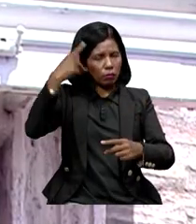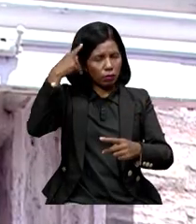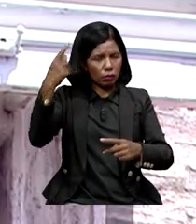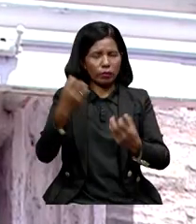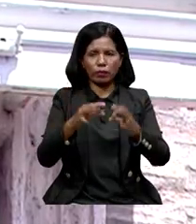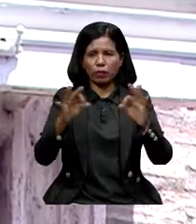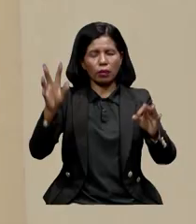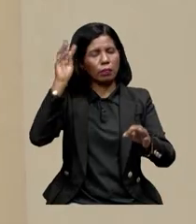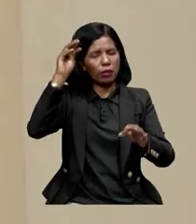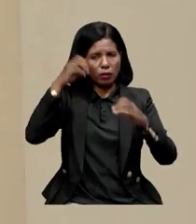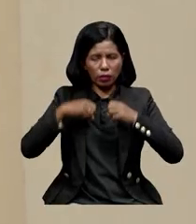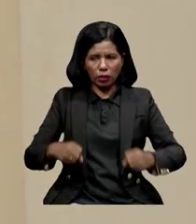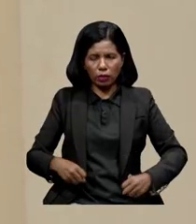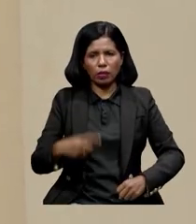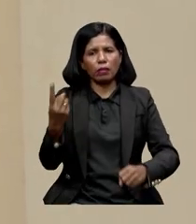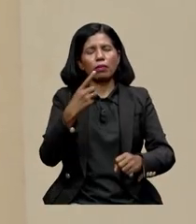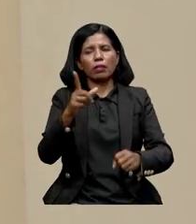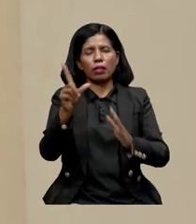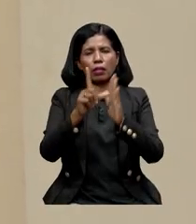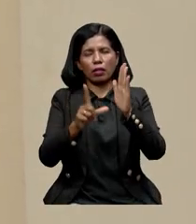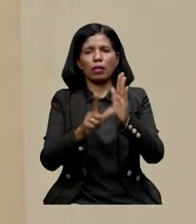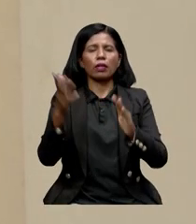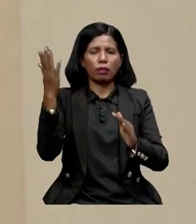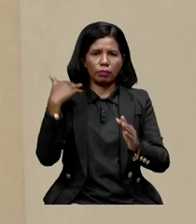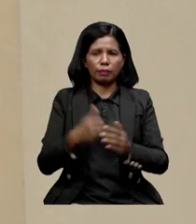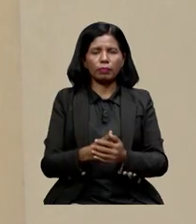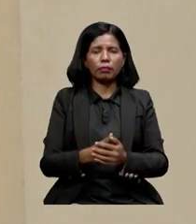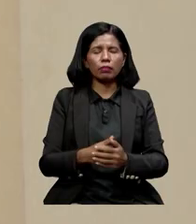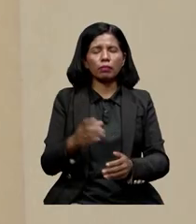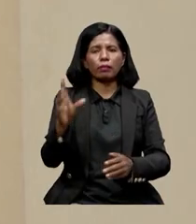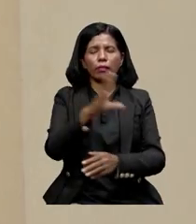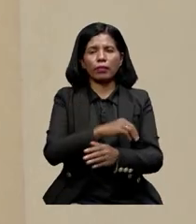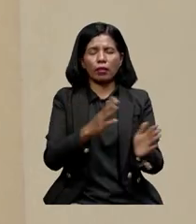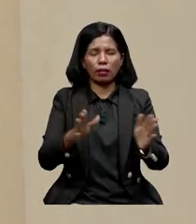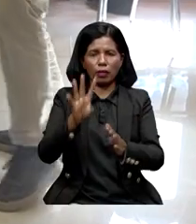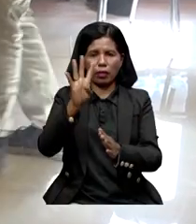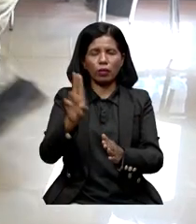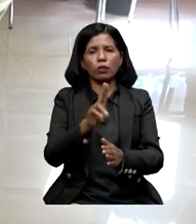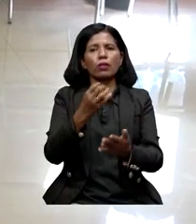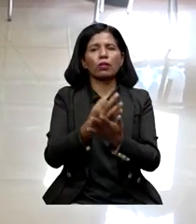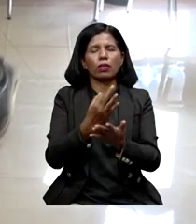liu, Ministério da Saúde se mantém no decreto lei anterior. Preparação para item hat ne, gasta